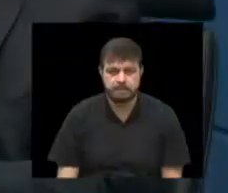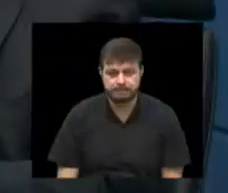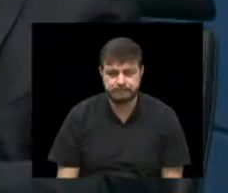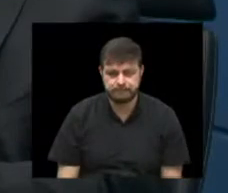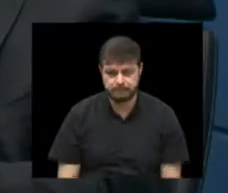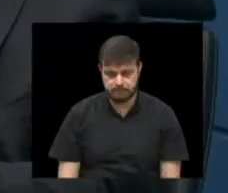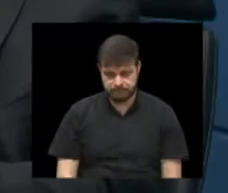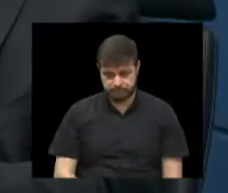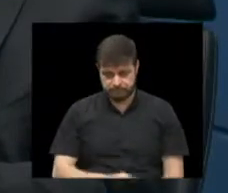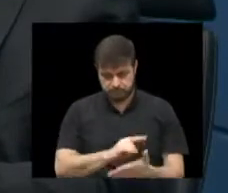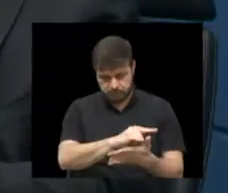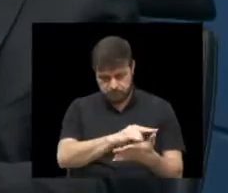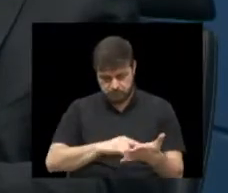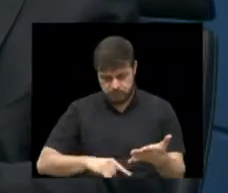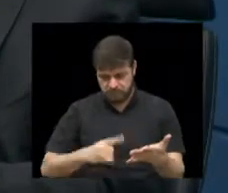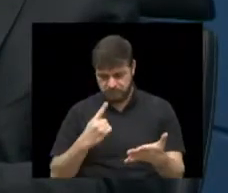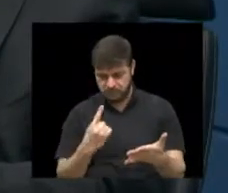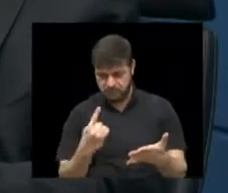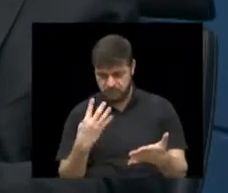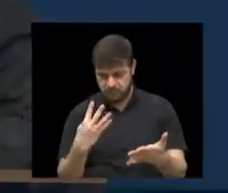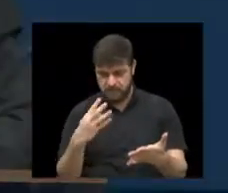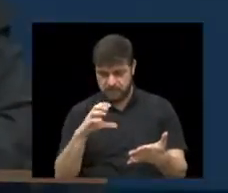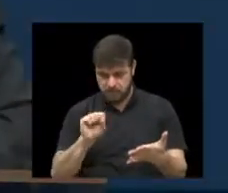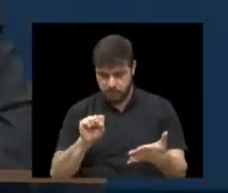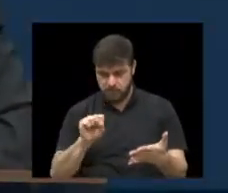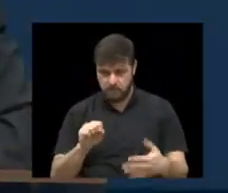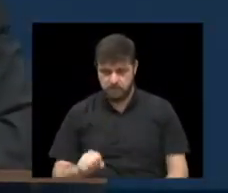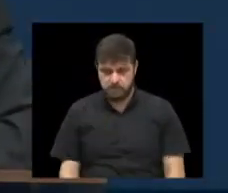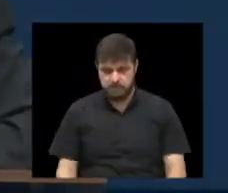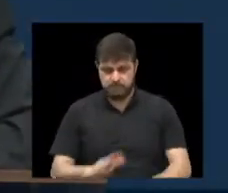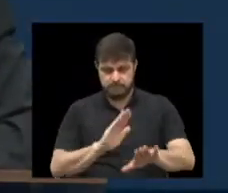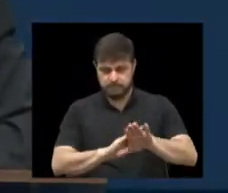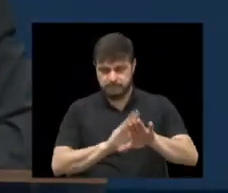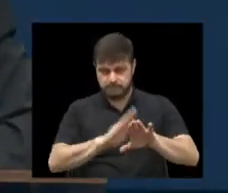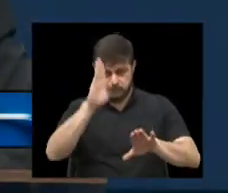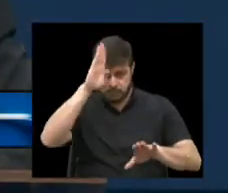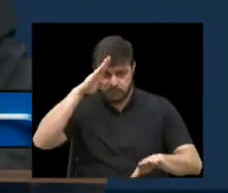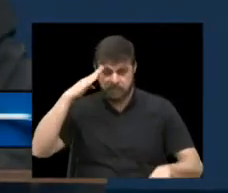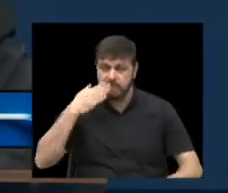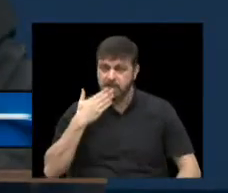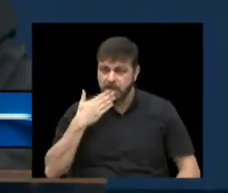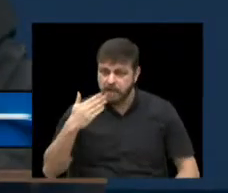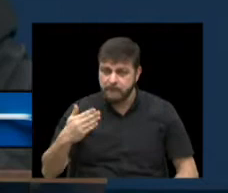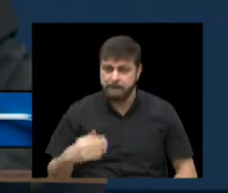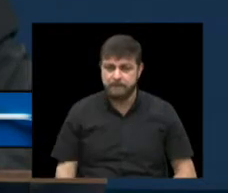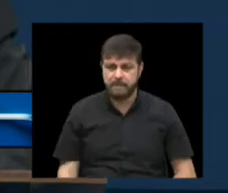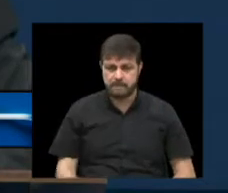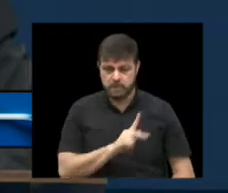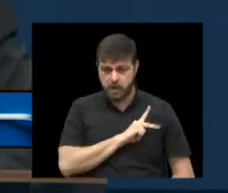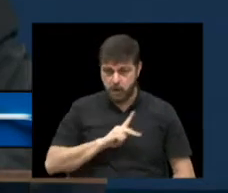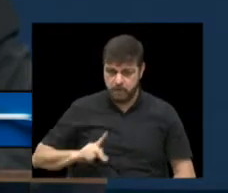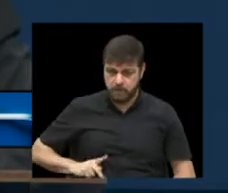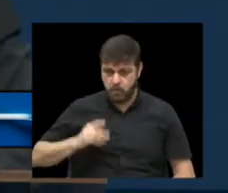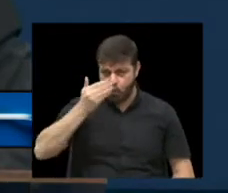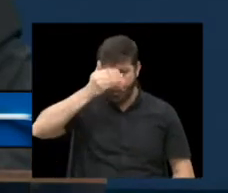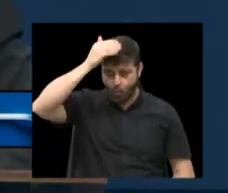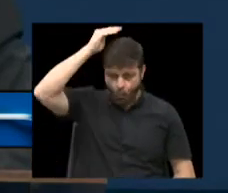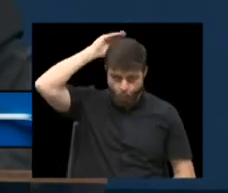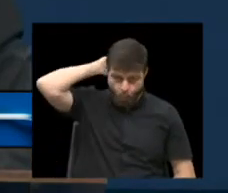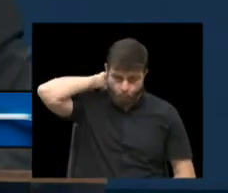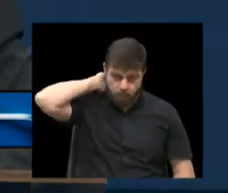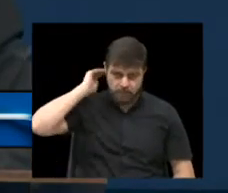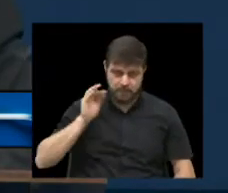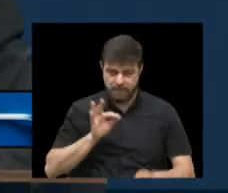Moção 148, da lavra do novo vereador Pedro Tourinho, que apela ao presidente Michel Temer para que vete o projeto de lei que